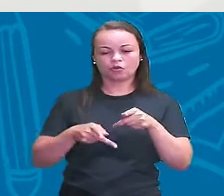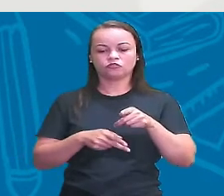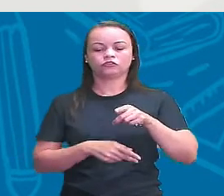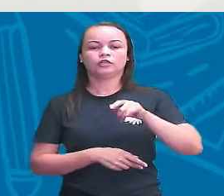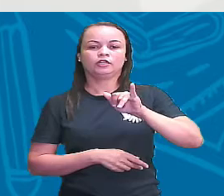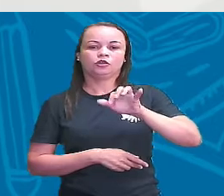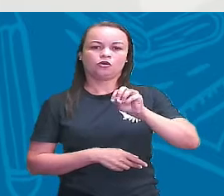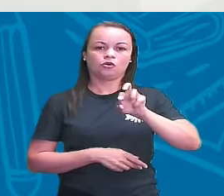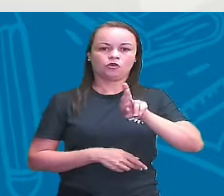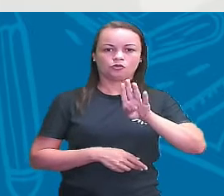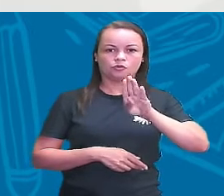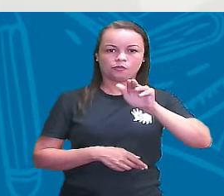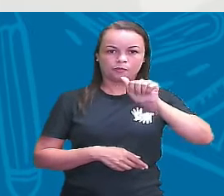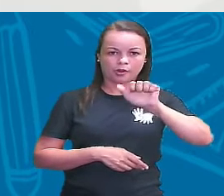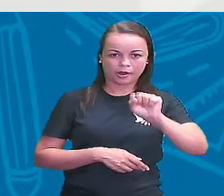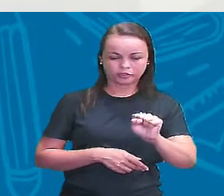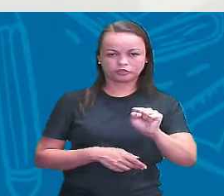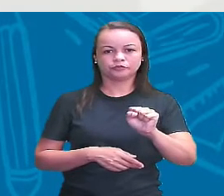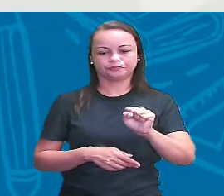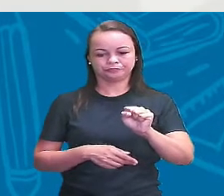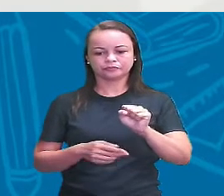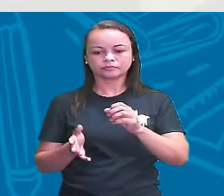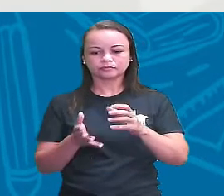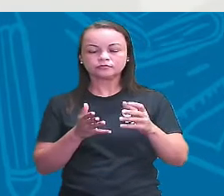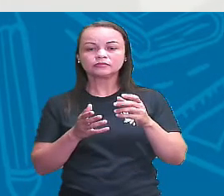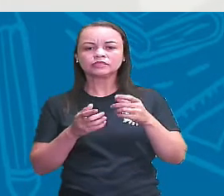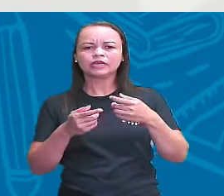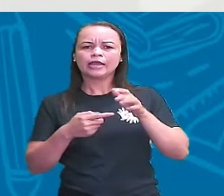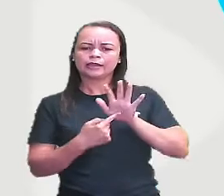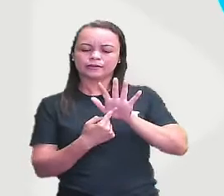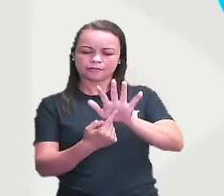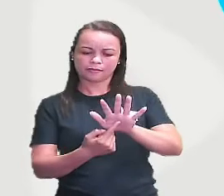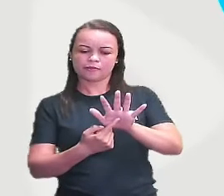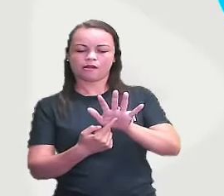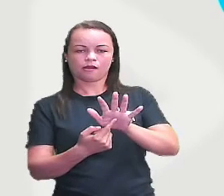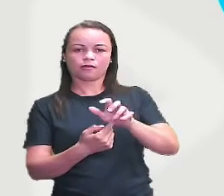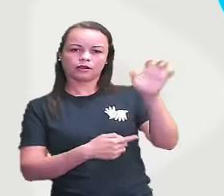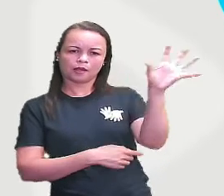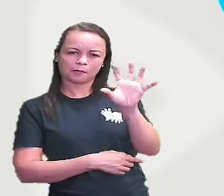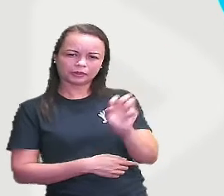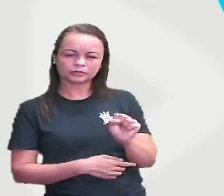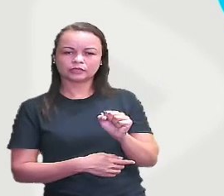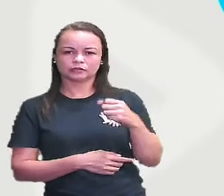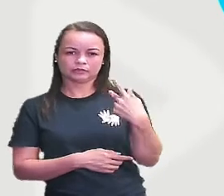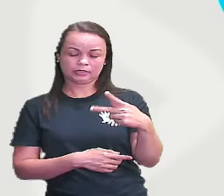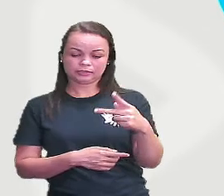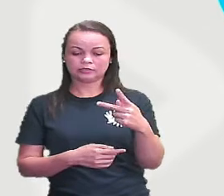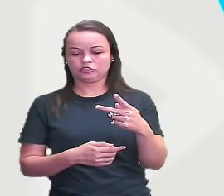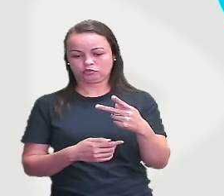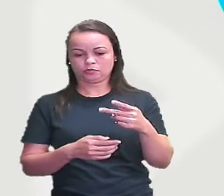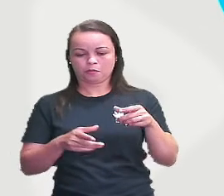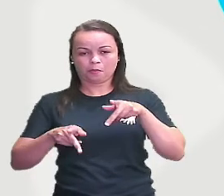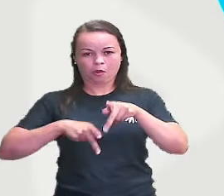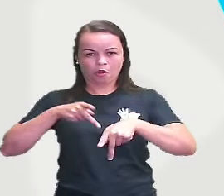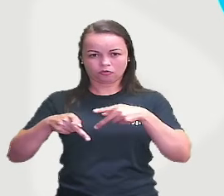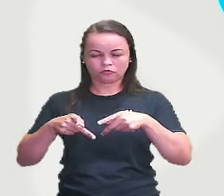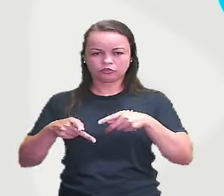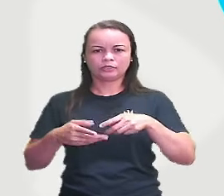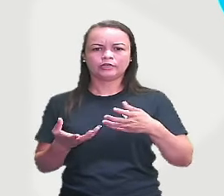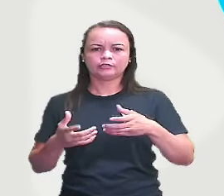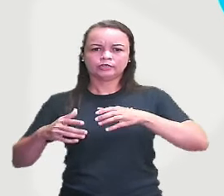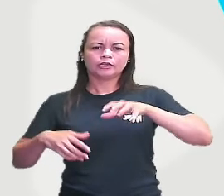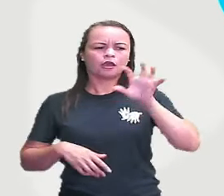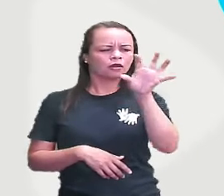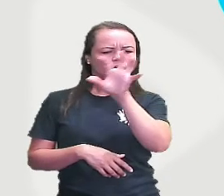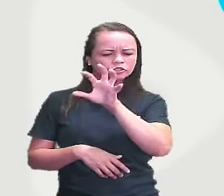para vocês mais um mapa. Aí esse mapa, gente, tá representando esses povos iorubais aí, as regiões, né?